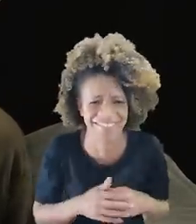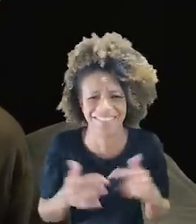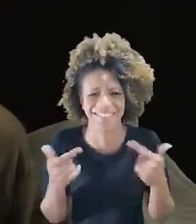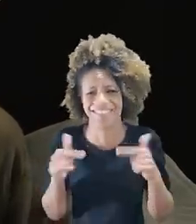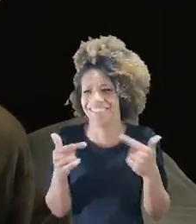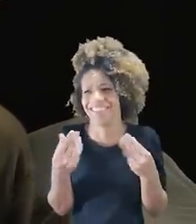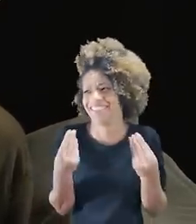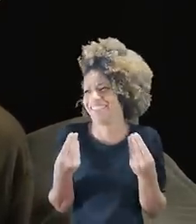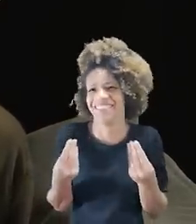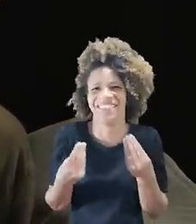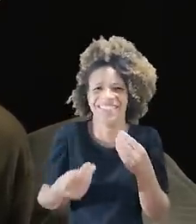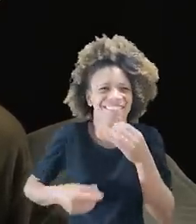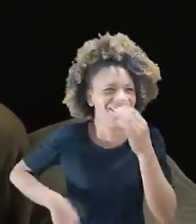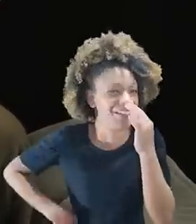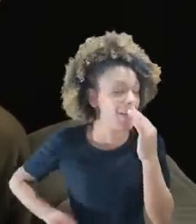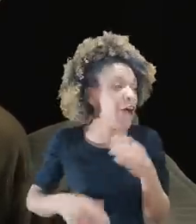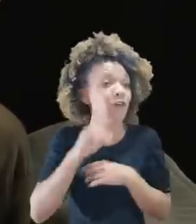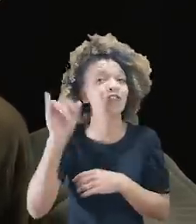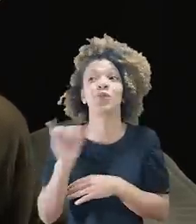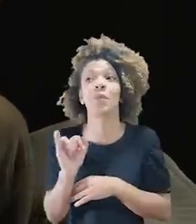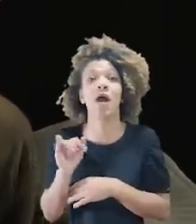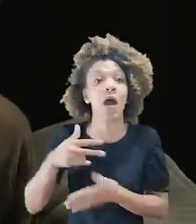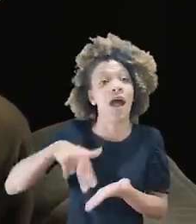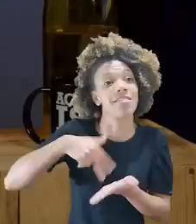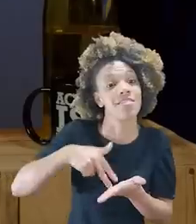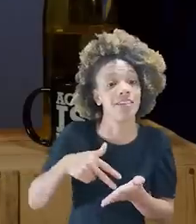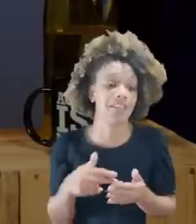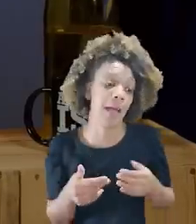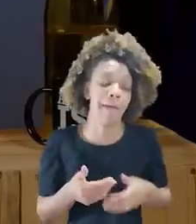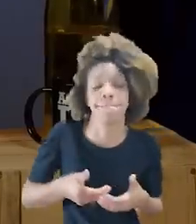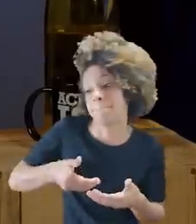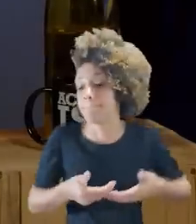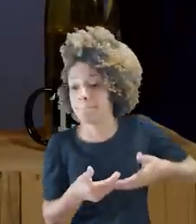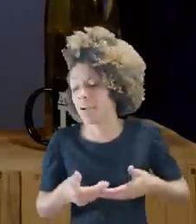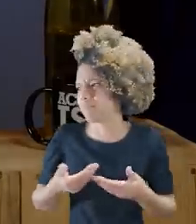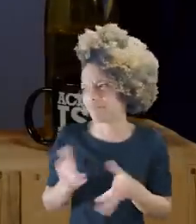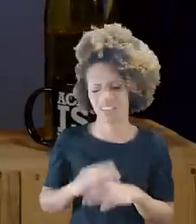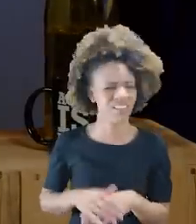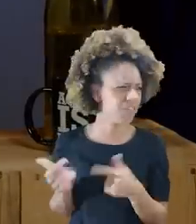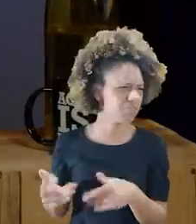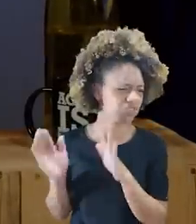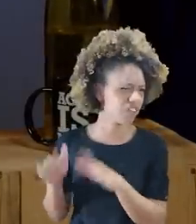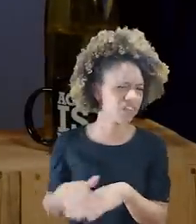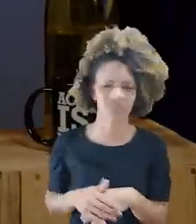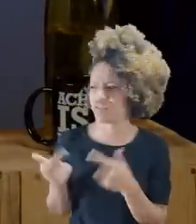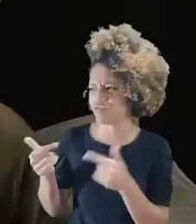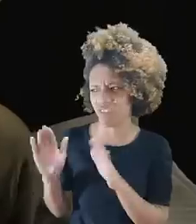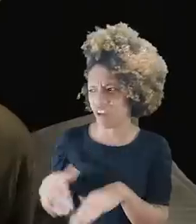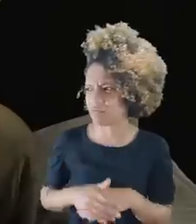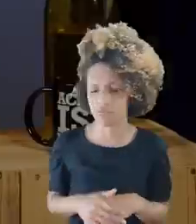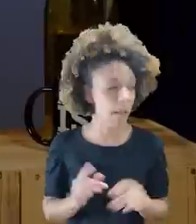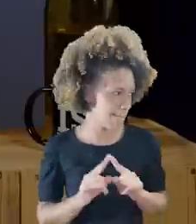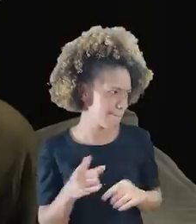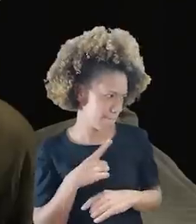tem Assessoria tipo aquelas pessoas que cuidam da tua carreira ainda essas coisas ou ou não tem mais não eu não eu tenho a minha parceira que tá me